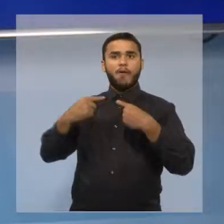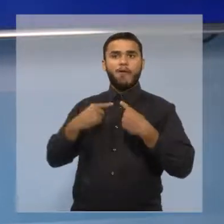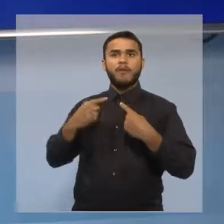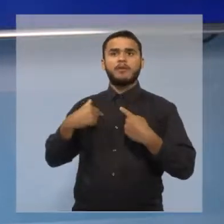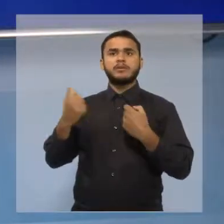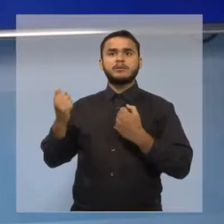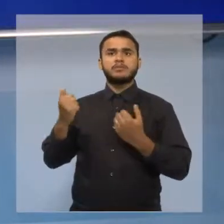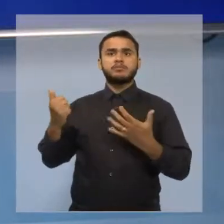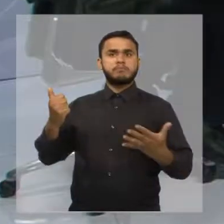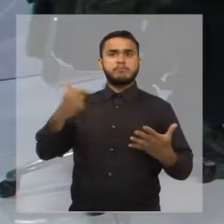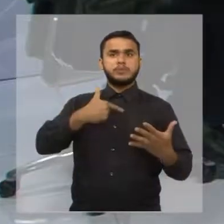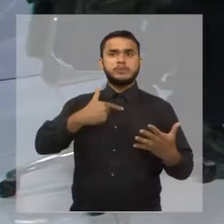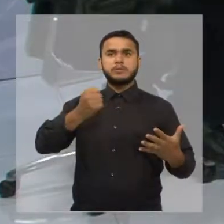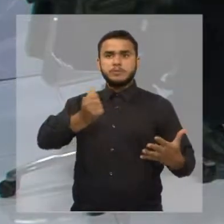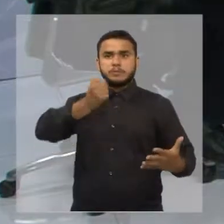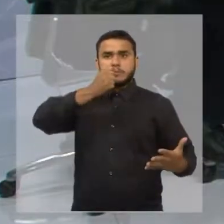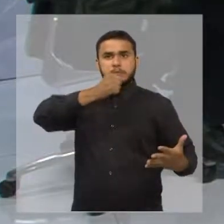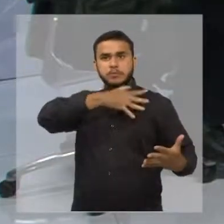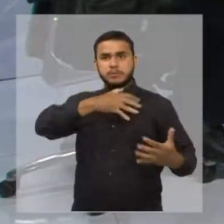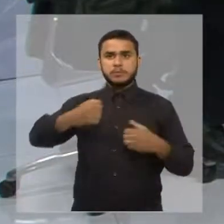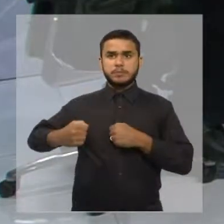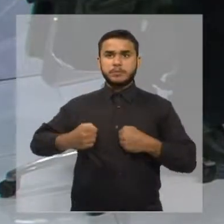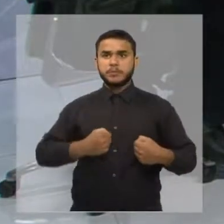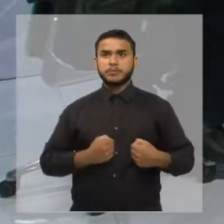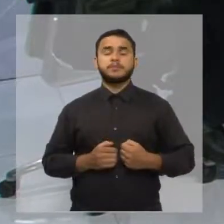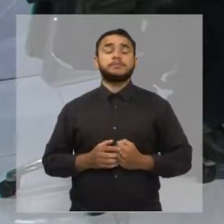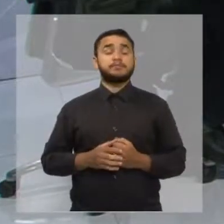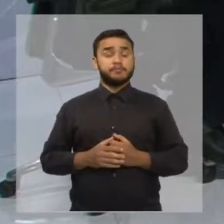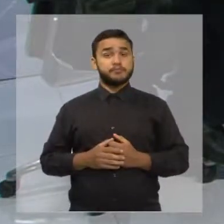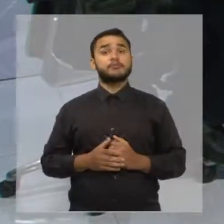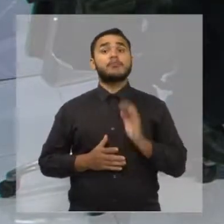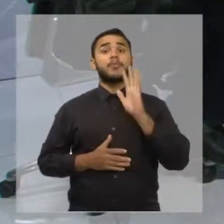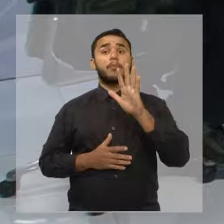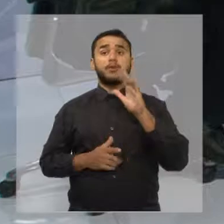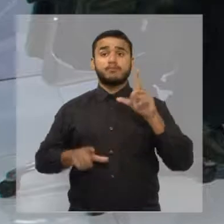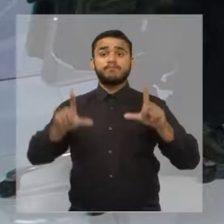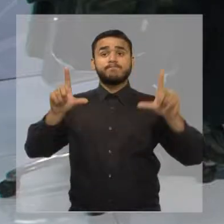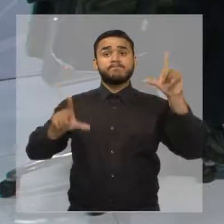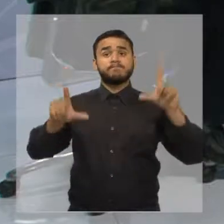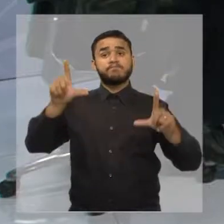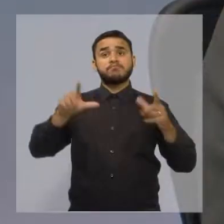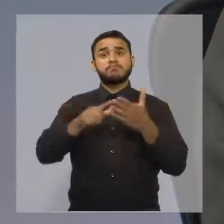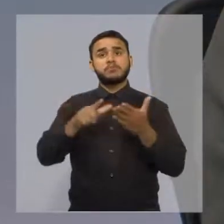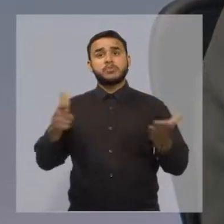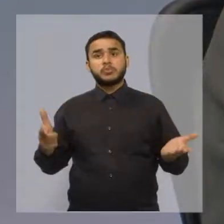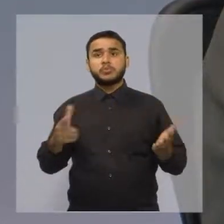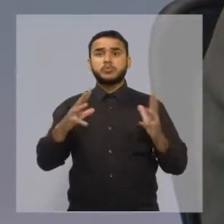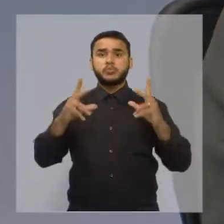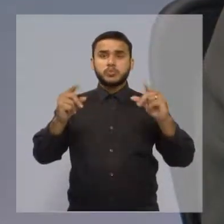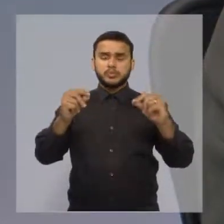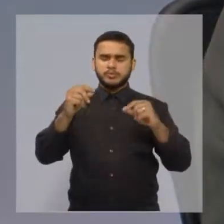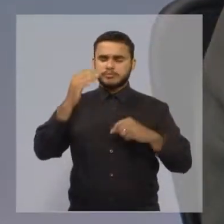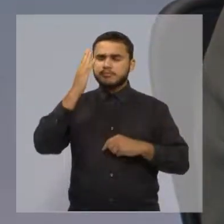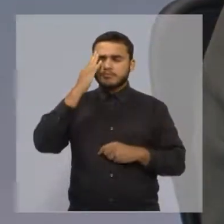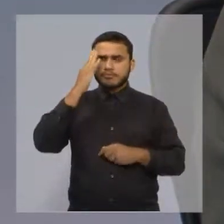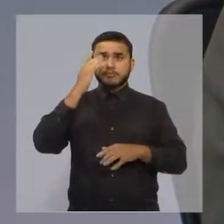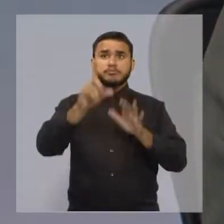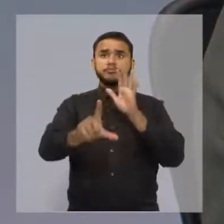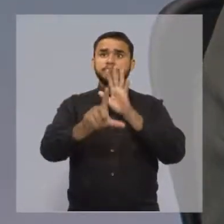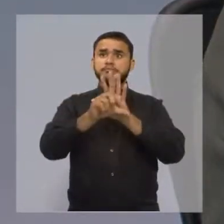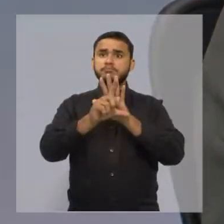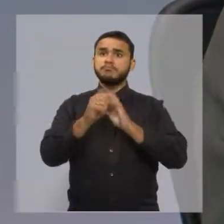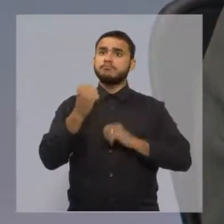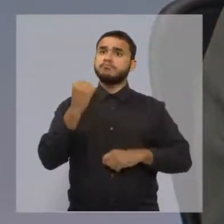né? A imprensa, por outro lado, tem oscilado entre entender que essa é uma